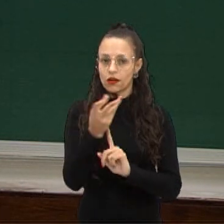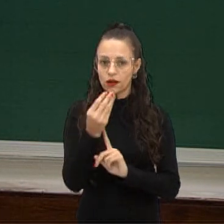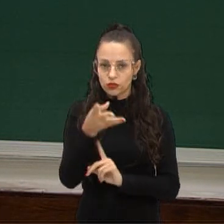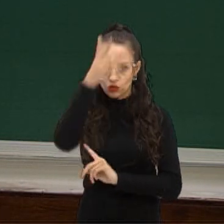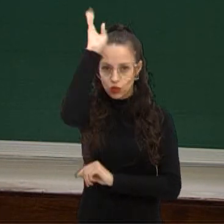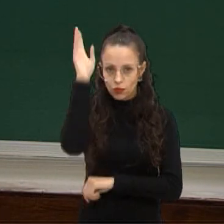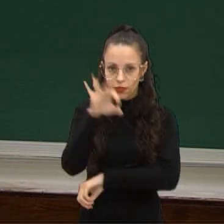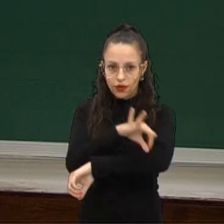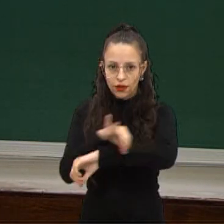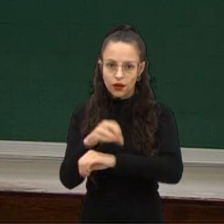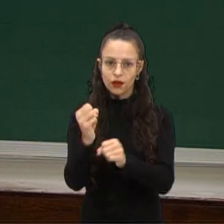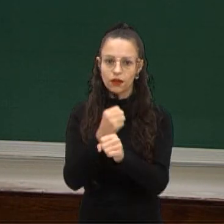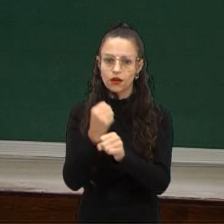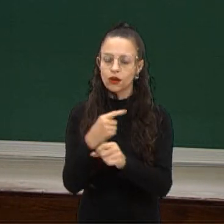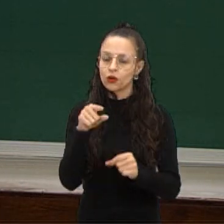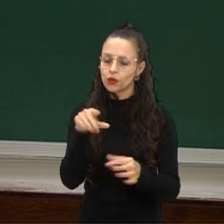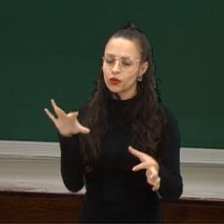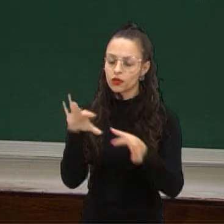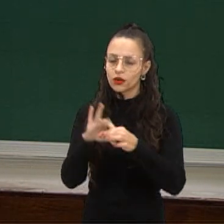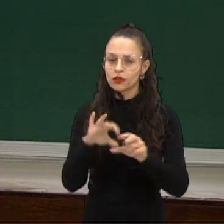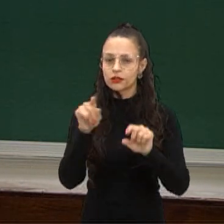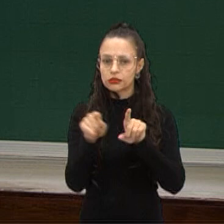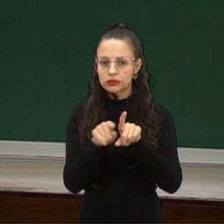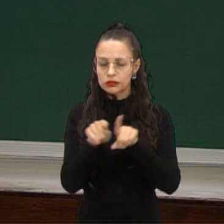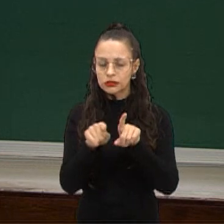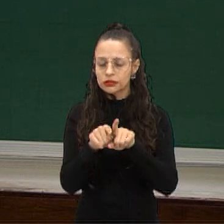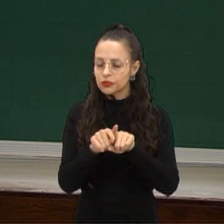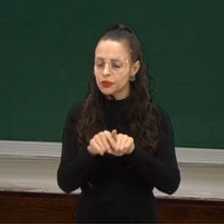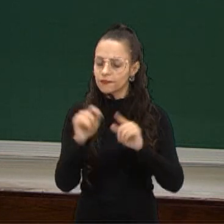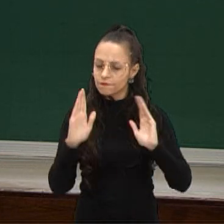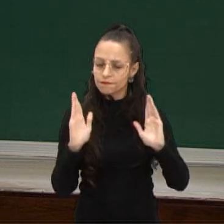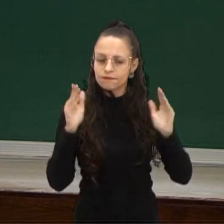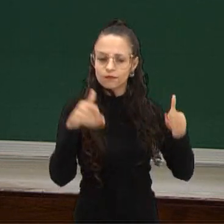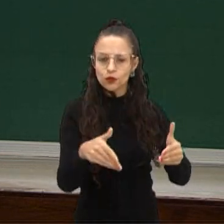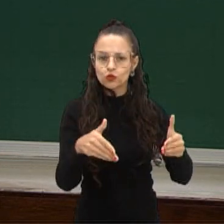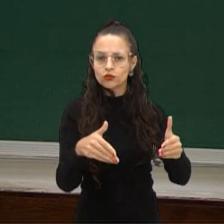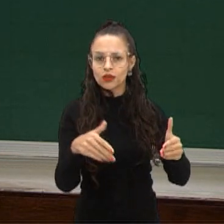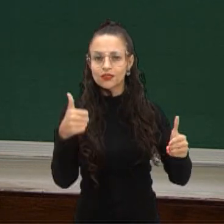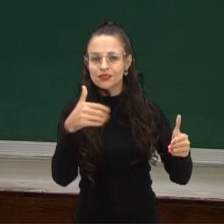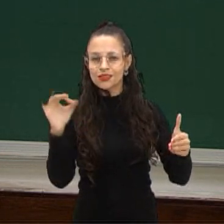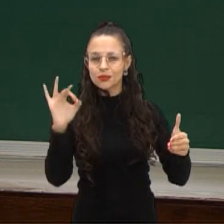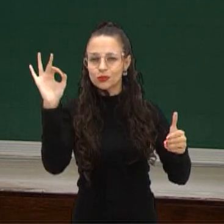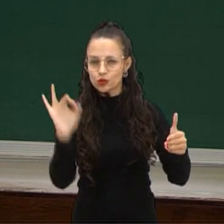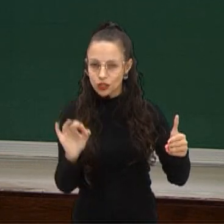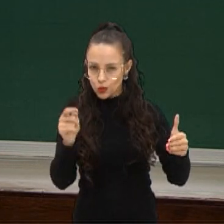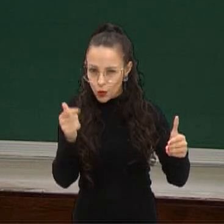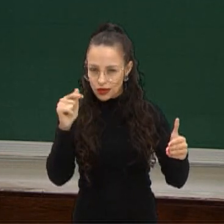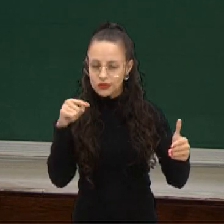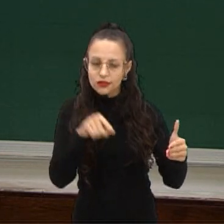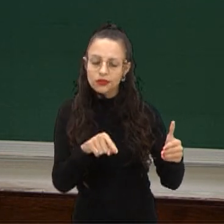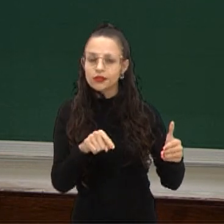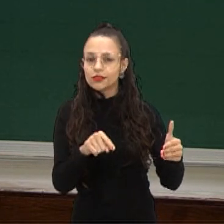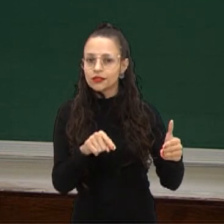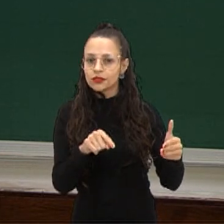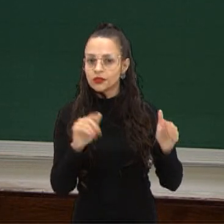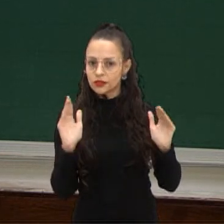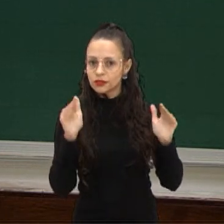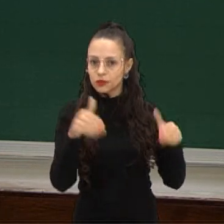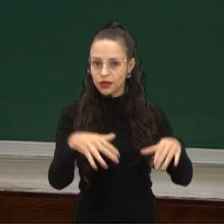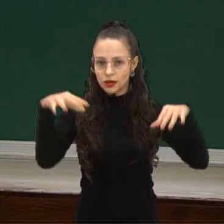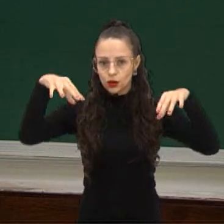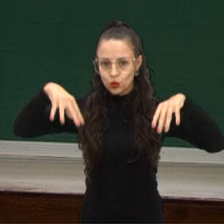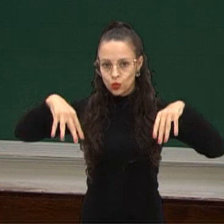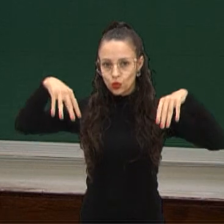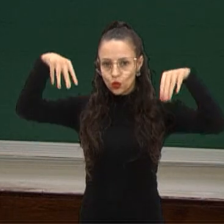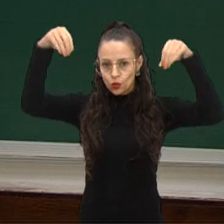essa arquitetura dela, ela vai ser muito e voltada quase 100% para